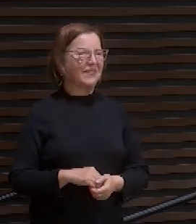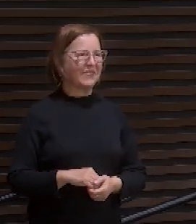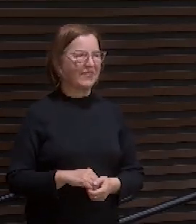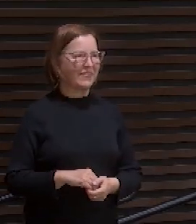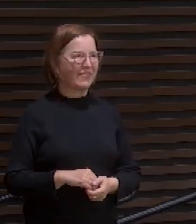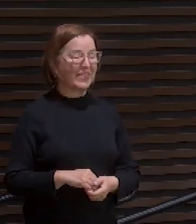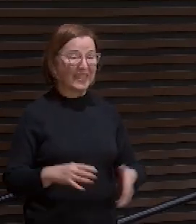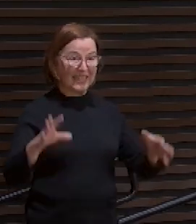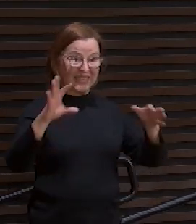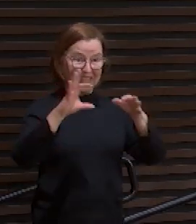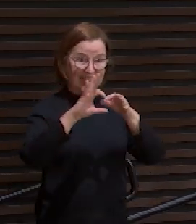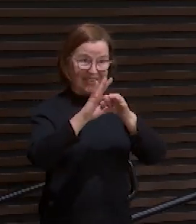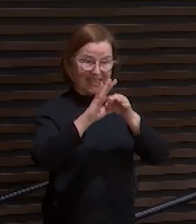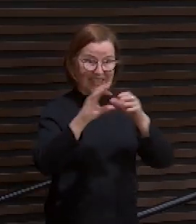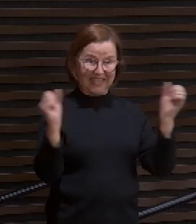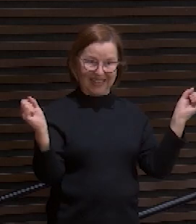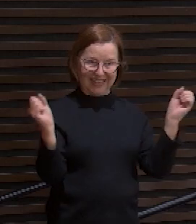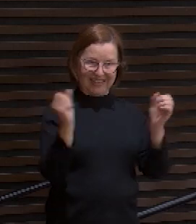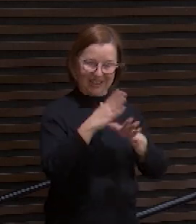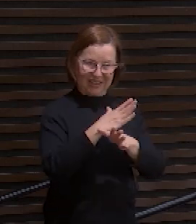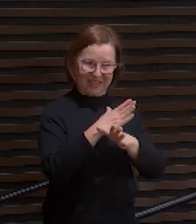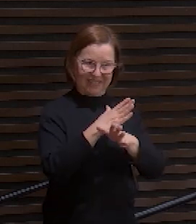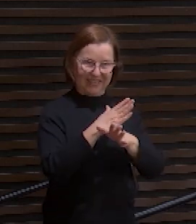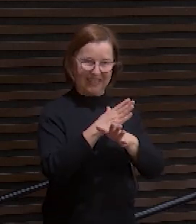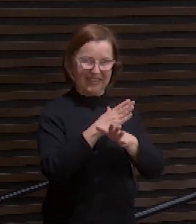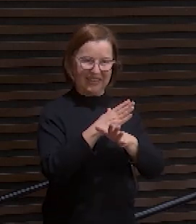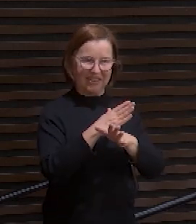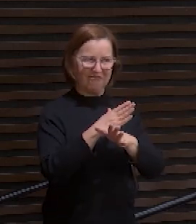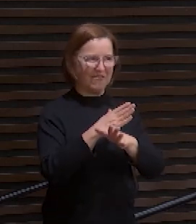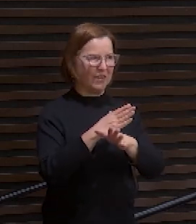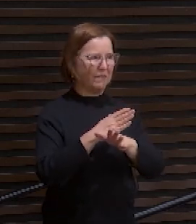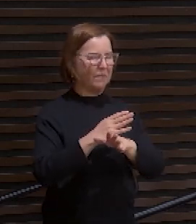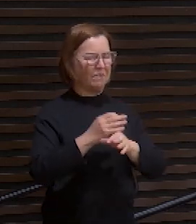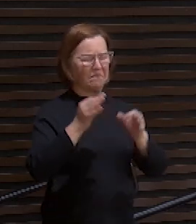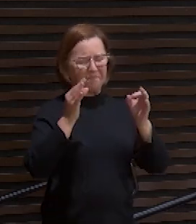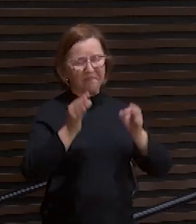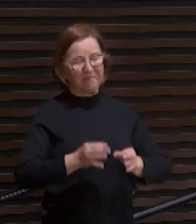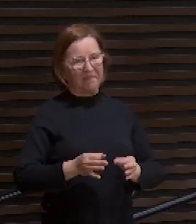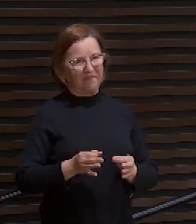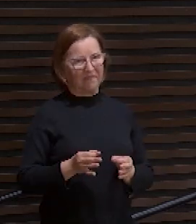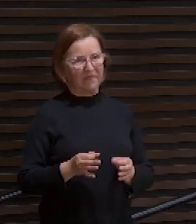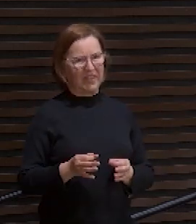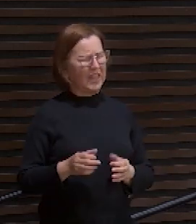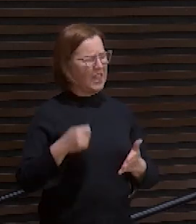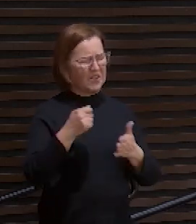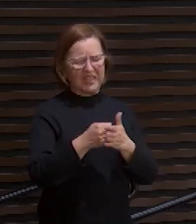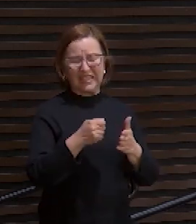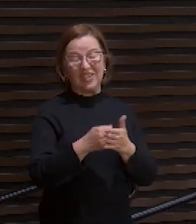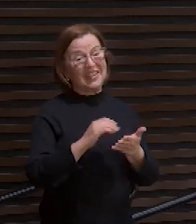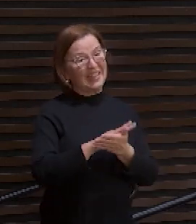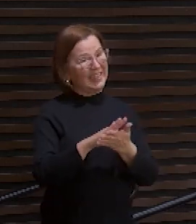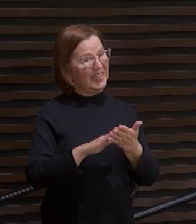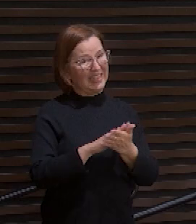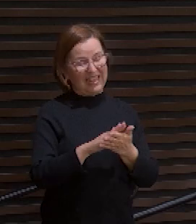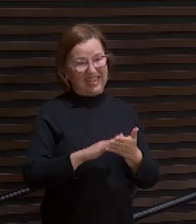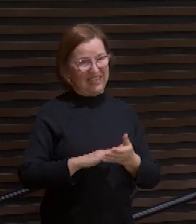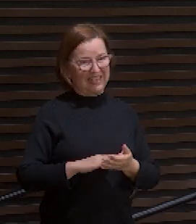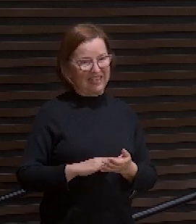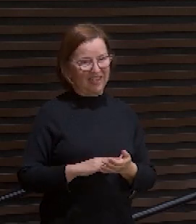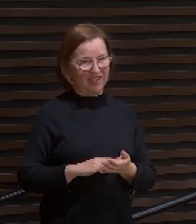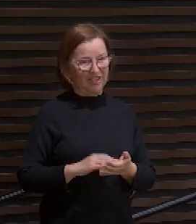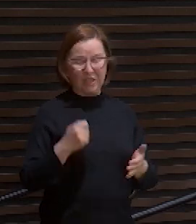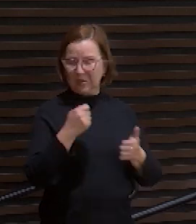A aliança, a nova aliança, ela é incondicional, ela não